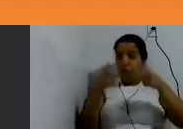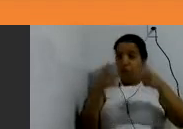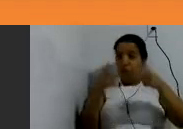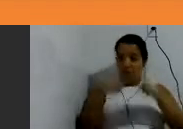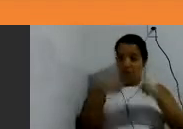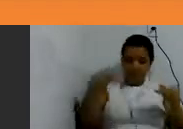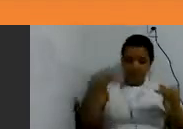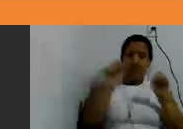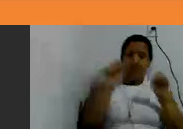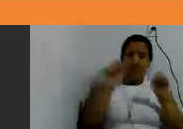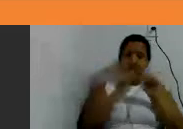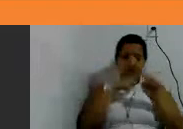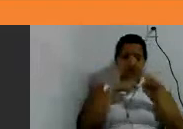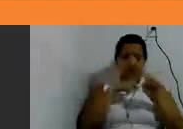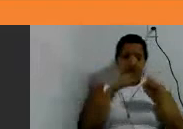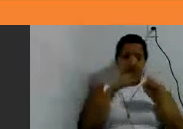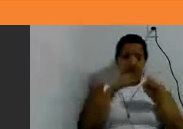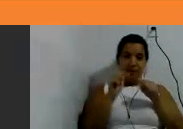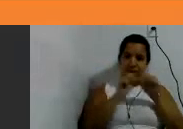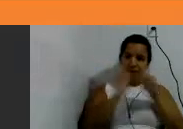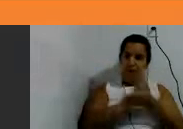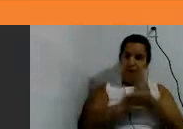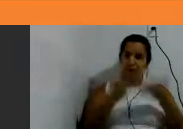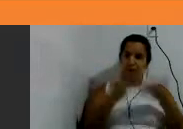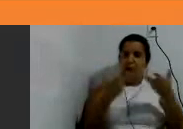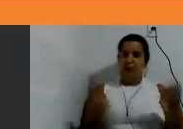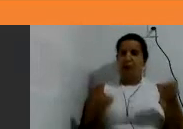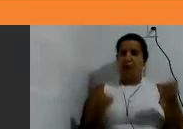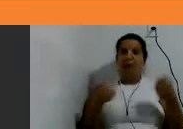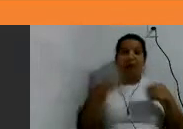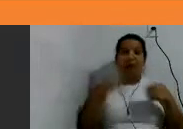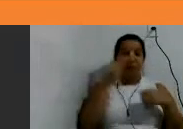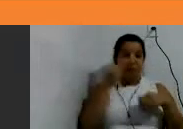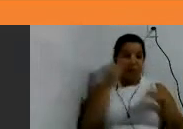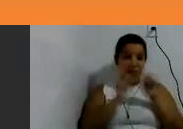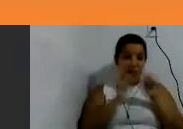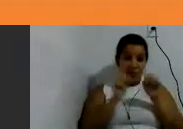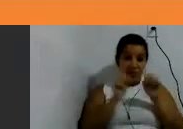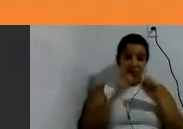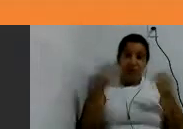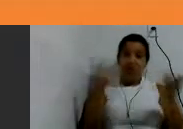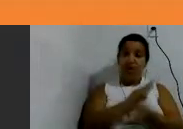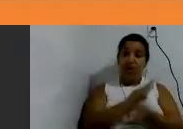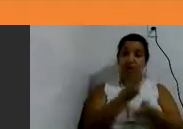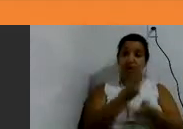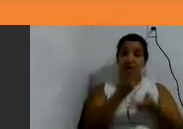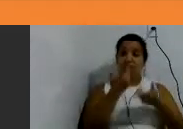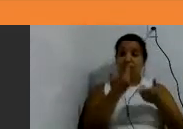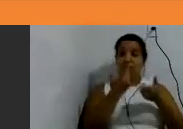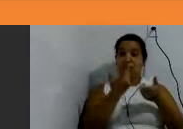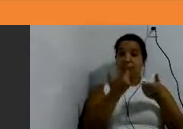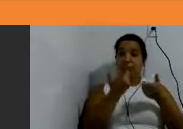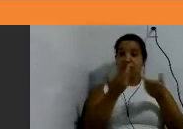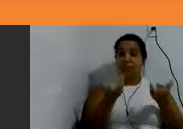vai fazer algum procedimento, algum experimento, e por um acaso a gente tem